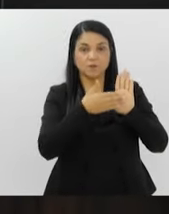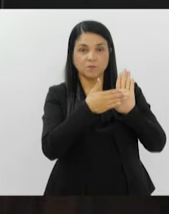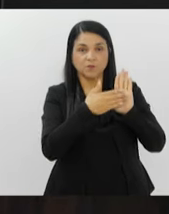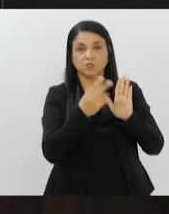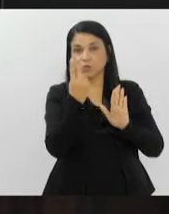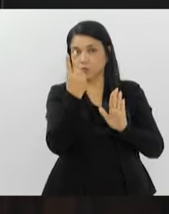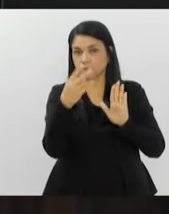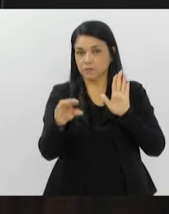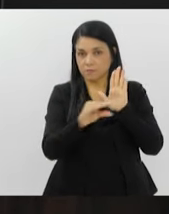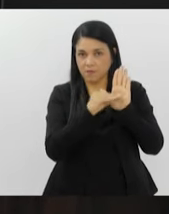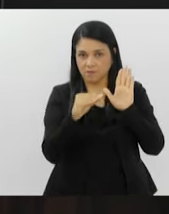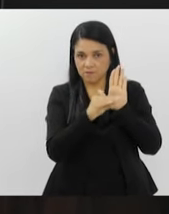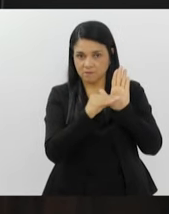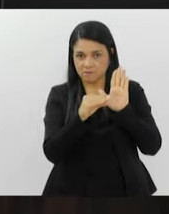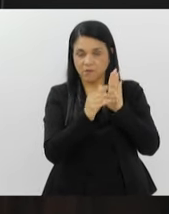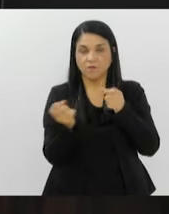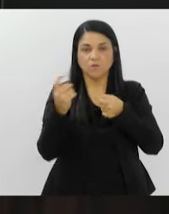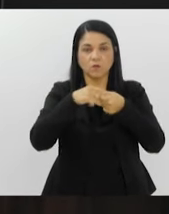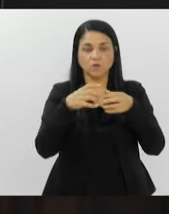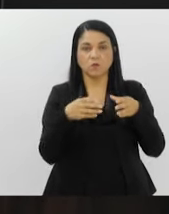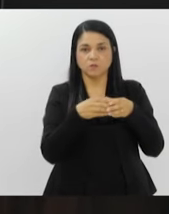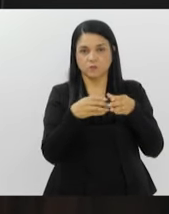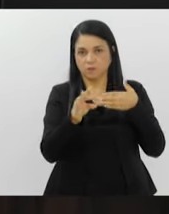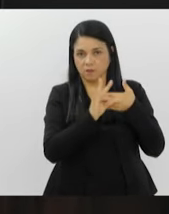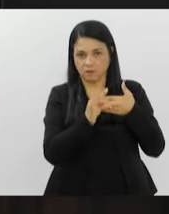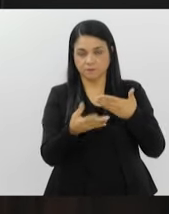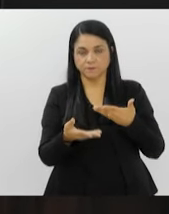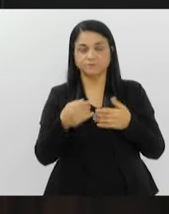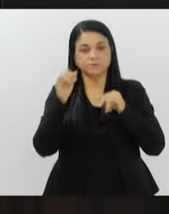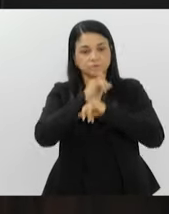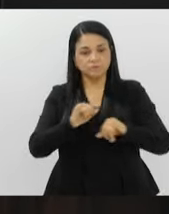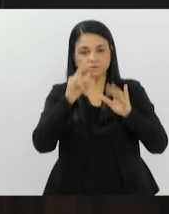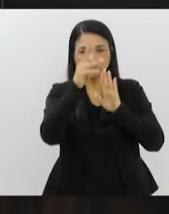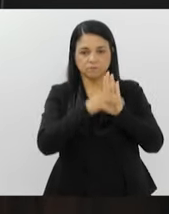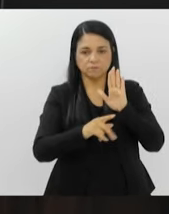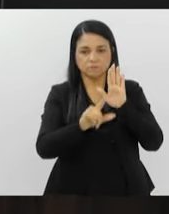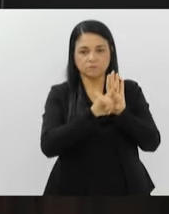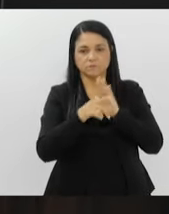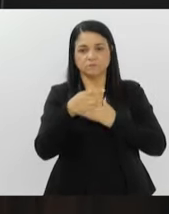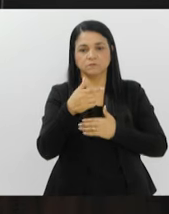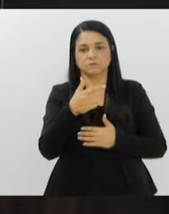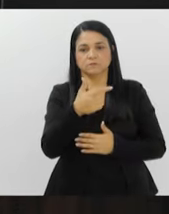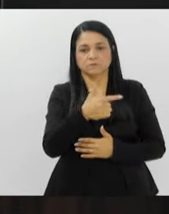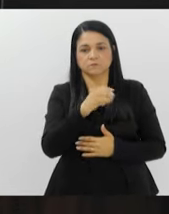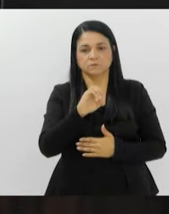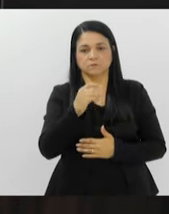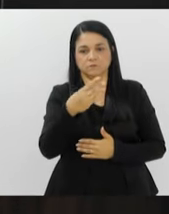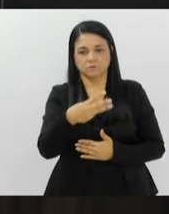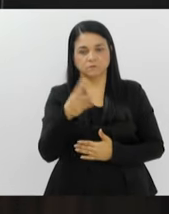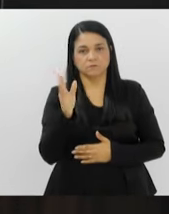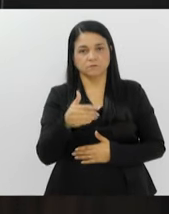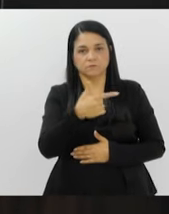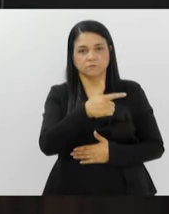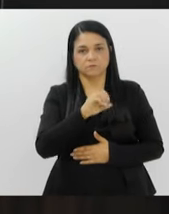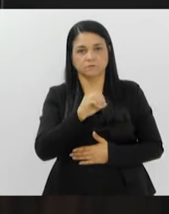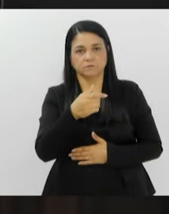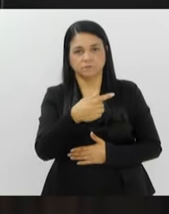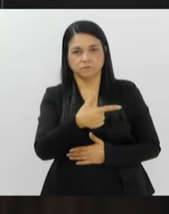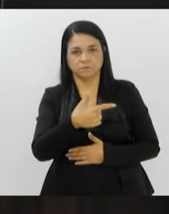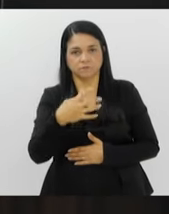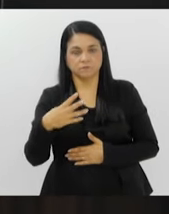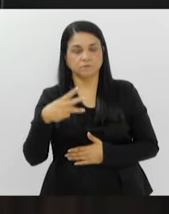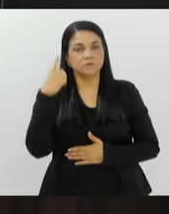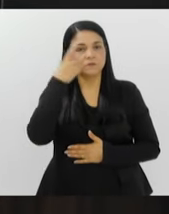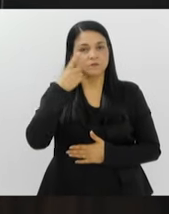recebeu duas emendas e retorno às comissões anuncio o projeto de lei número 203 de 2023 de autoria da deputada